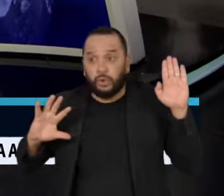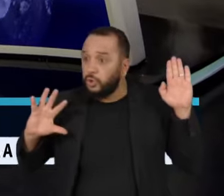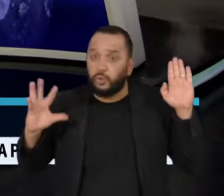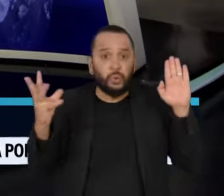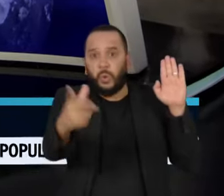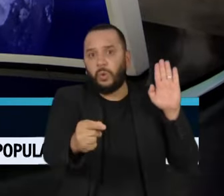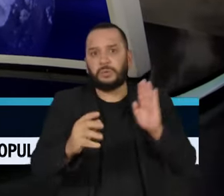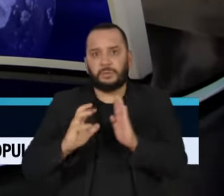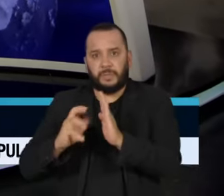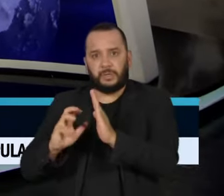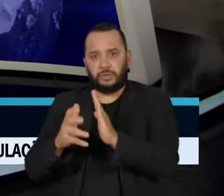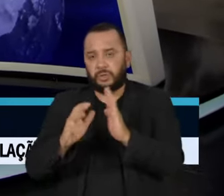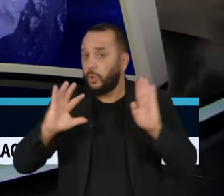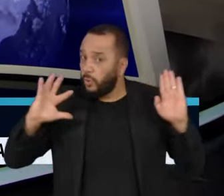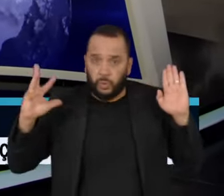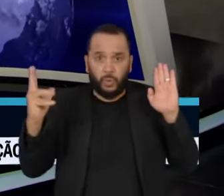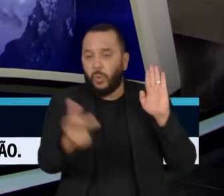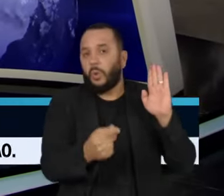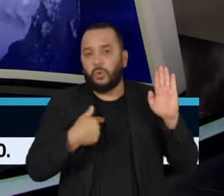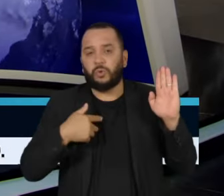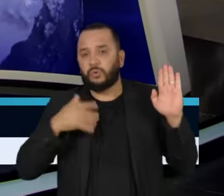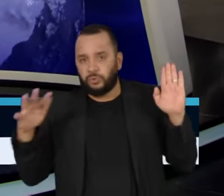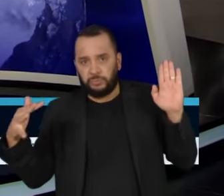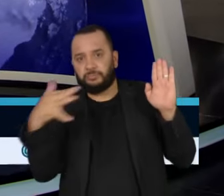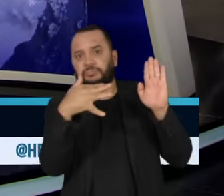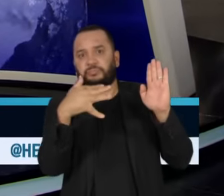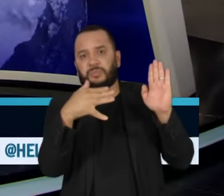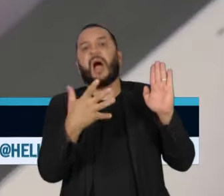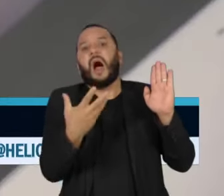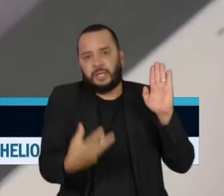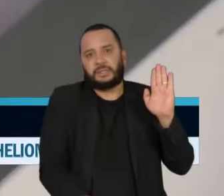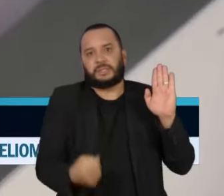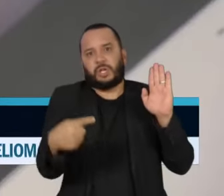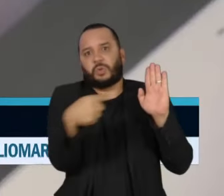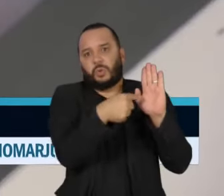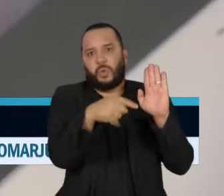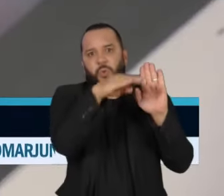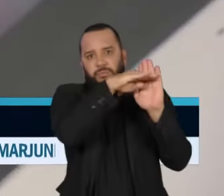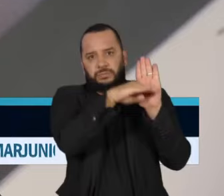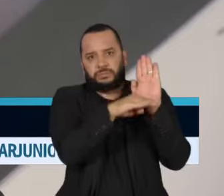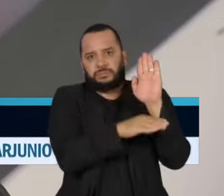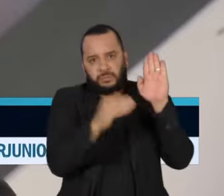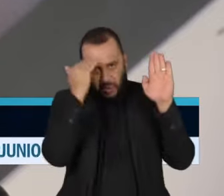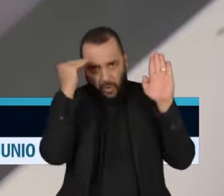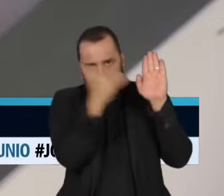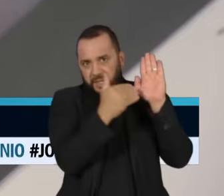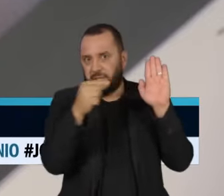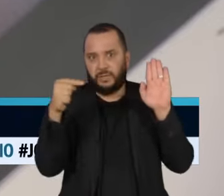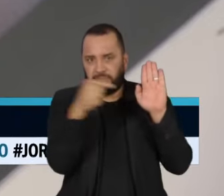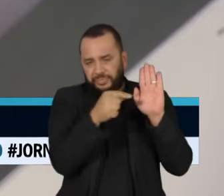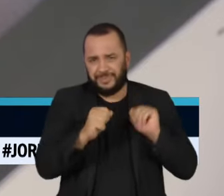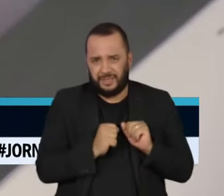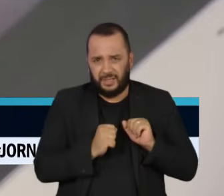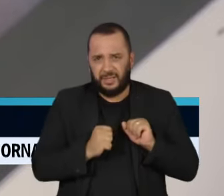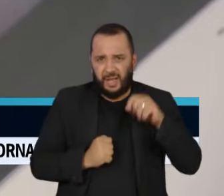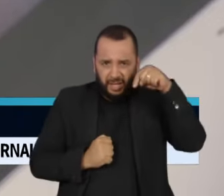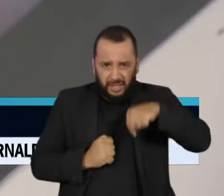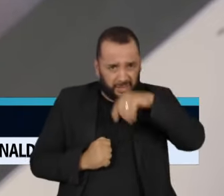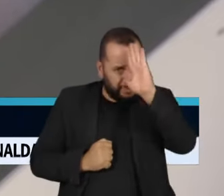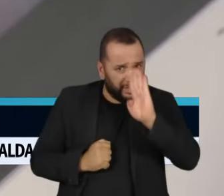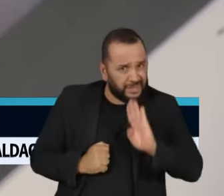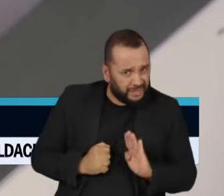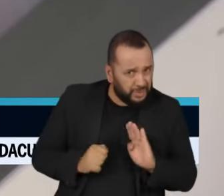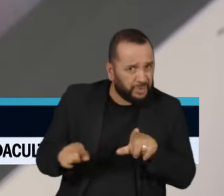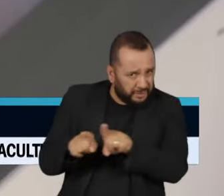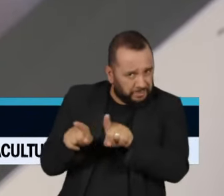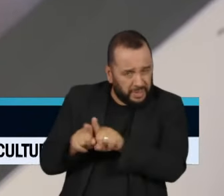todos os partidos fecharam compromisso em função daquelas metas. Será que vai dar para fazer isso com pelo menos os partidos que estão se alinhando ao